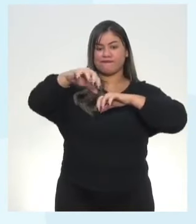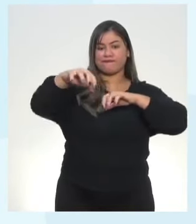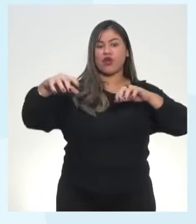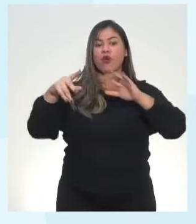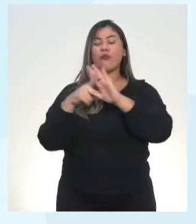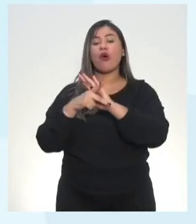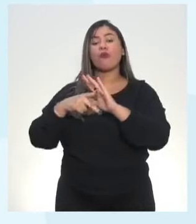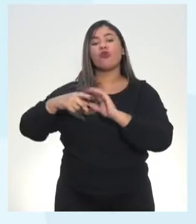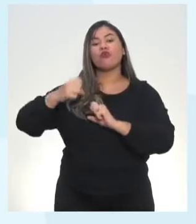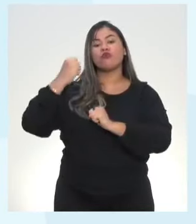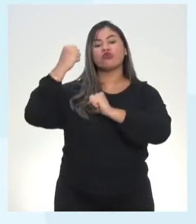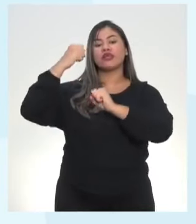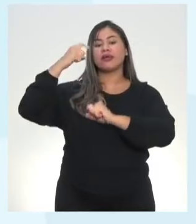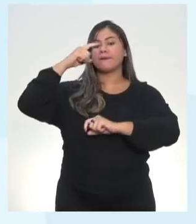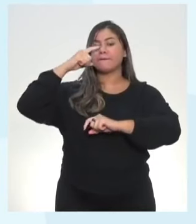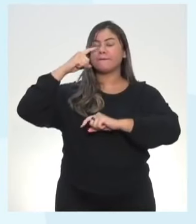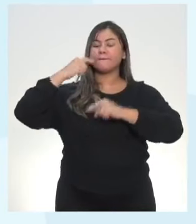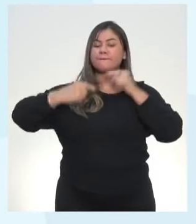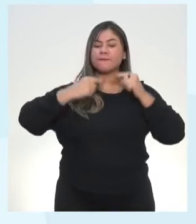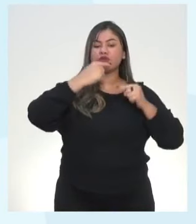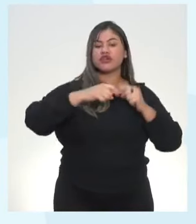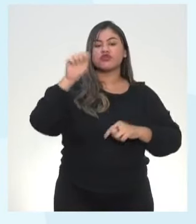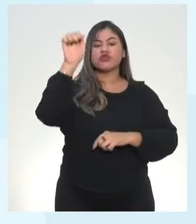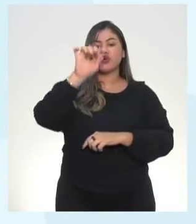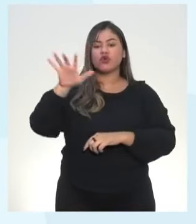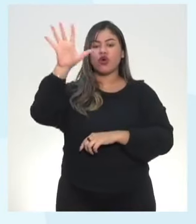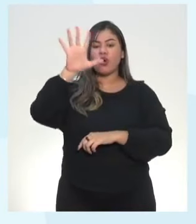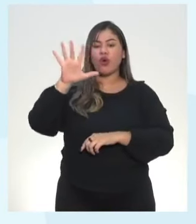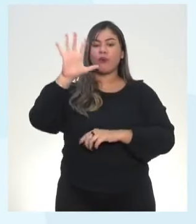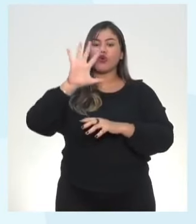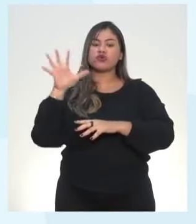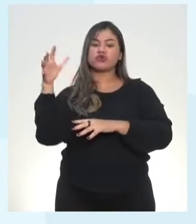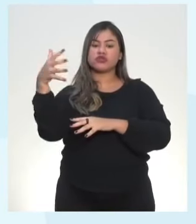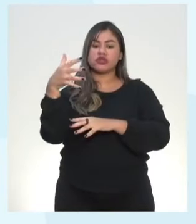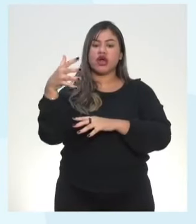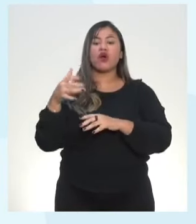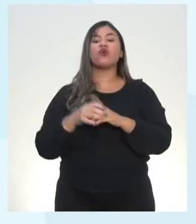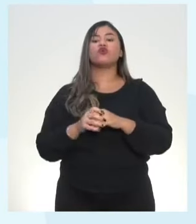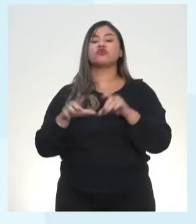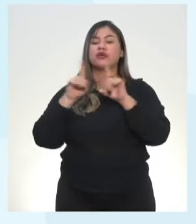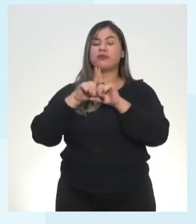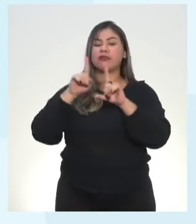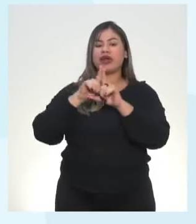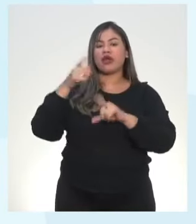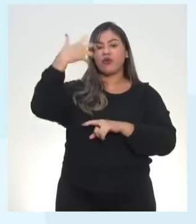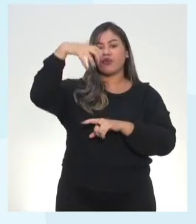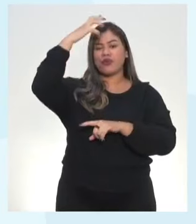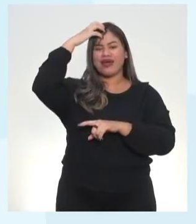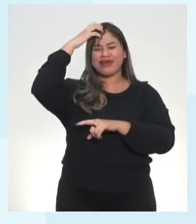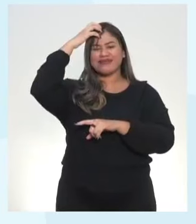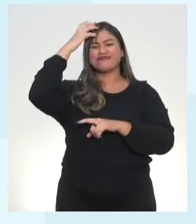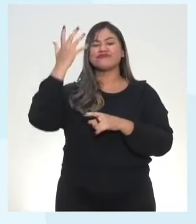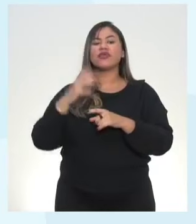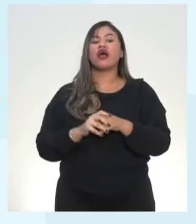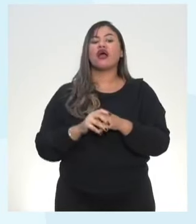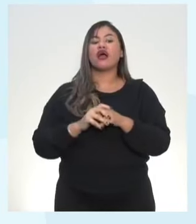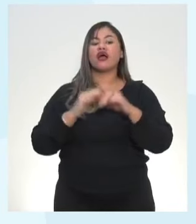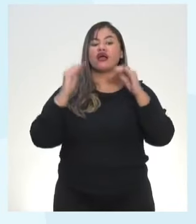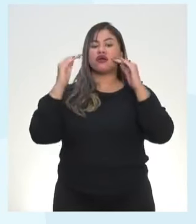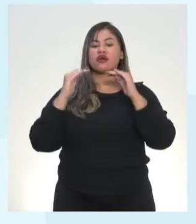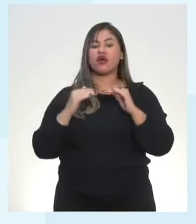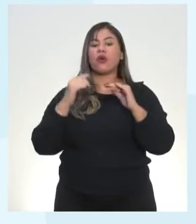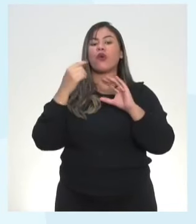poder político na Europa Ocidental e a centralização do poder na figura dos reis. Apontar as características